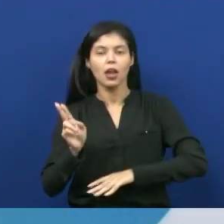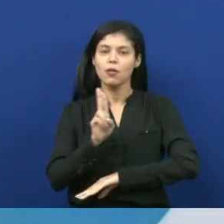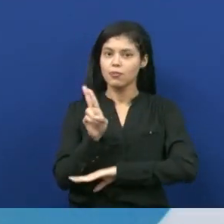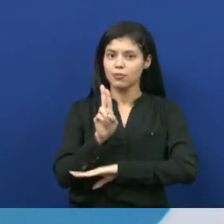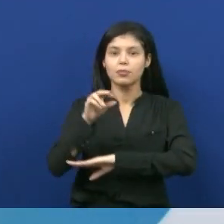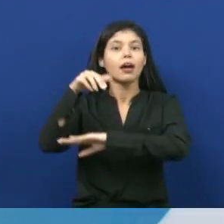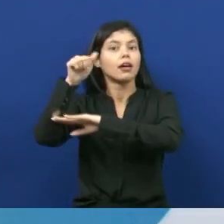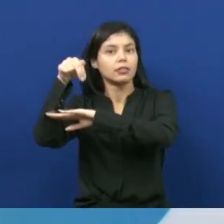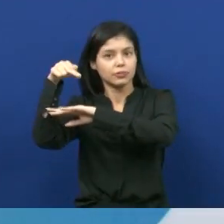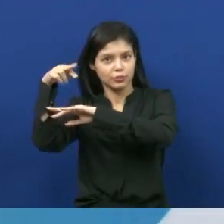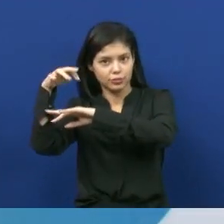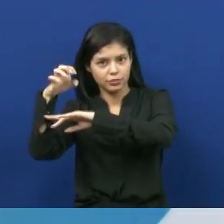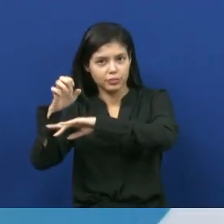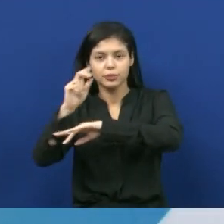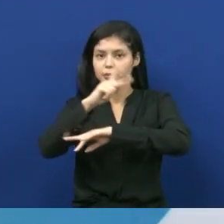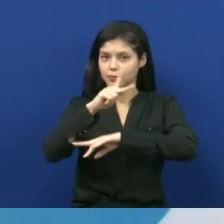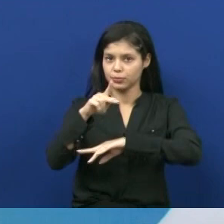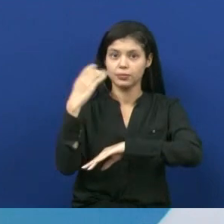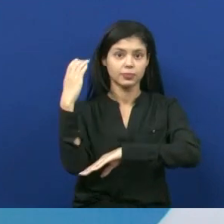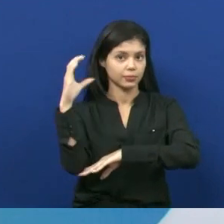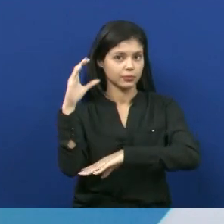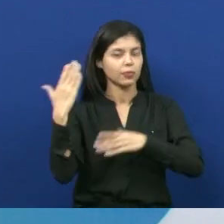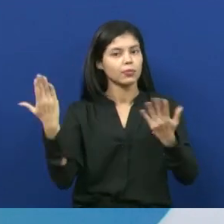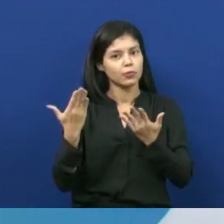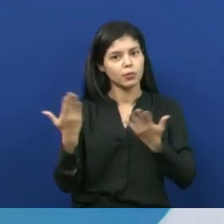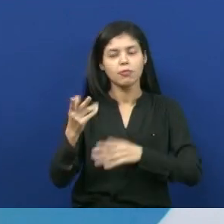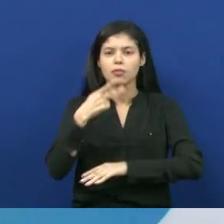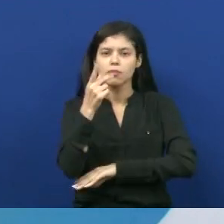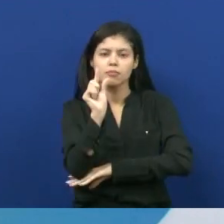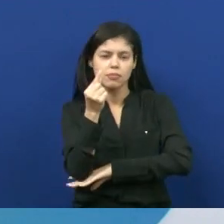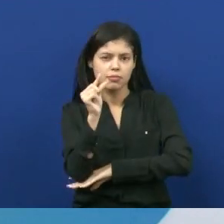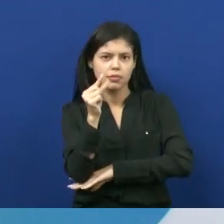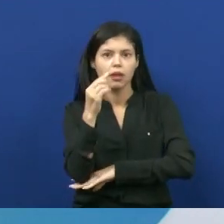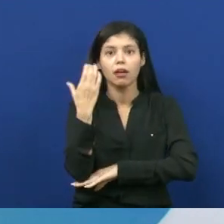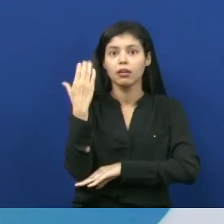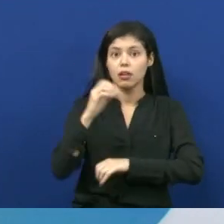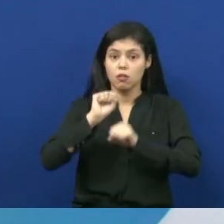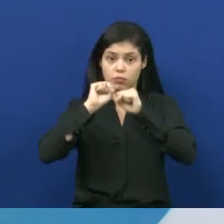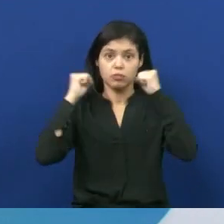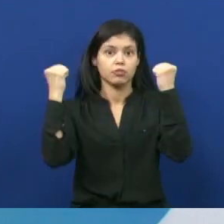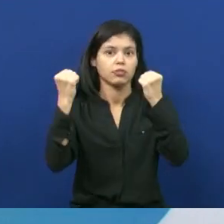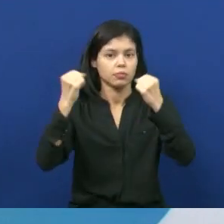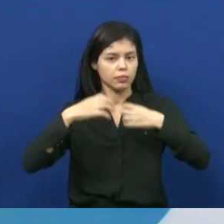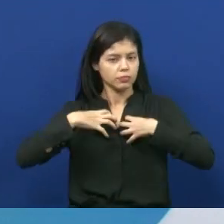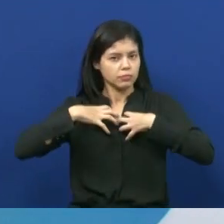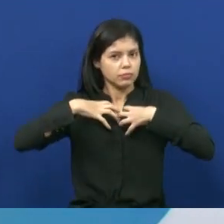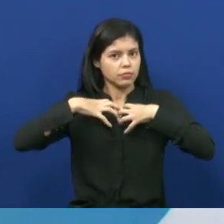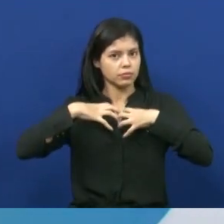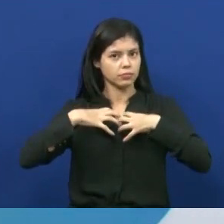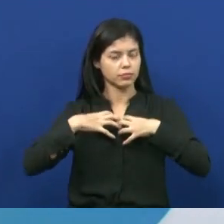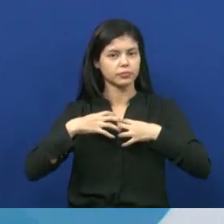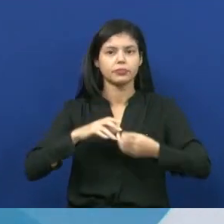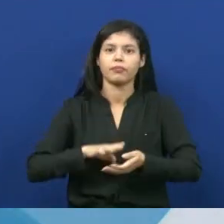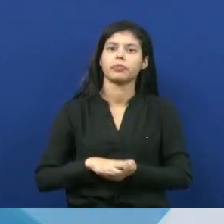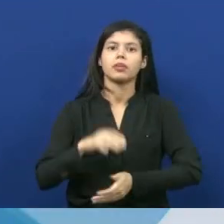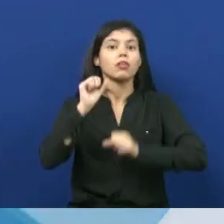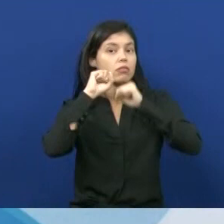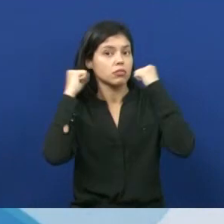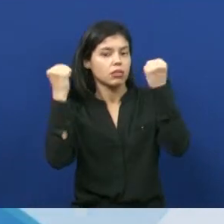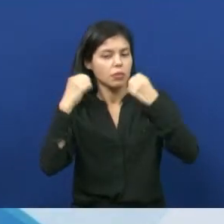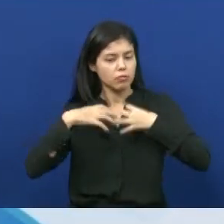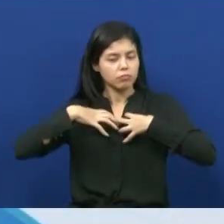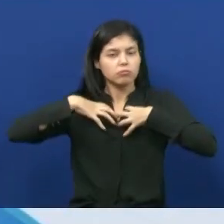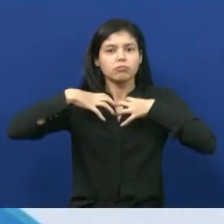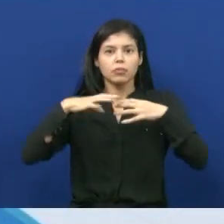Eu me chamo Anne, sou professora de ciências e hoje nós vamos falar um pouco sobre o sistema respiratório. O sistema